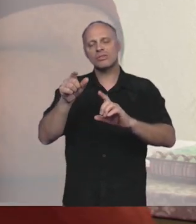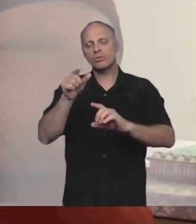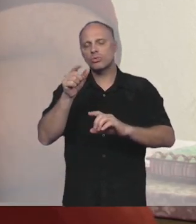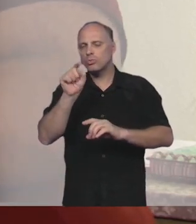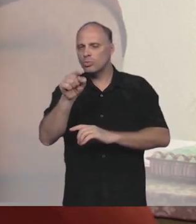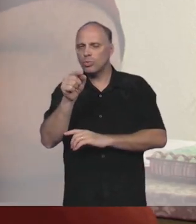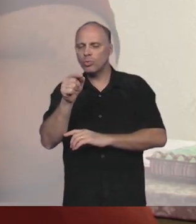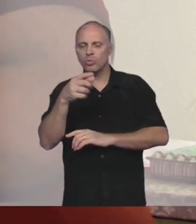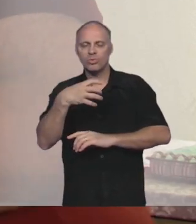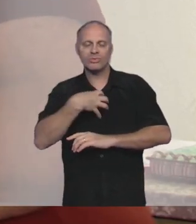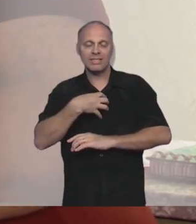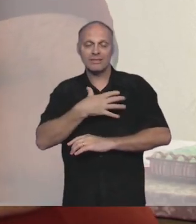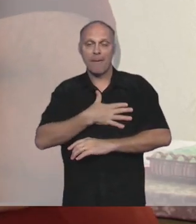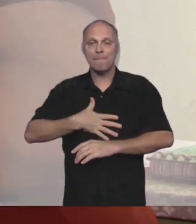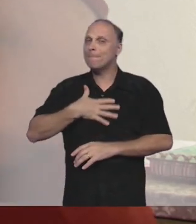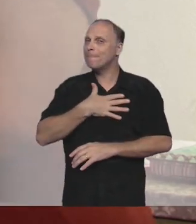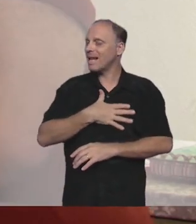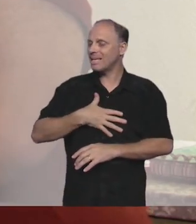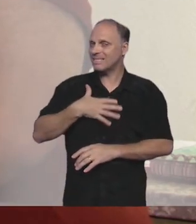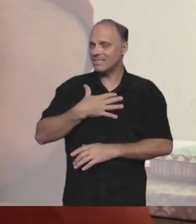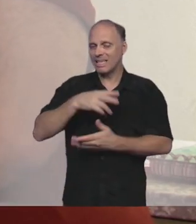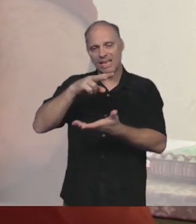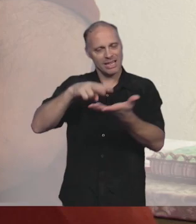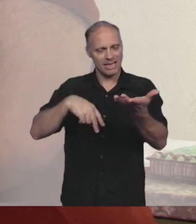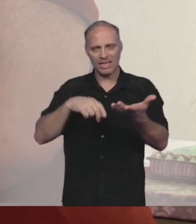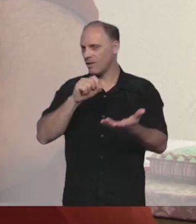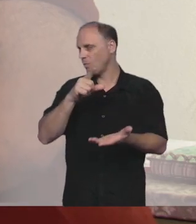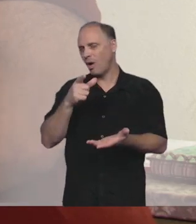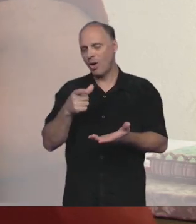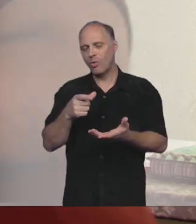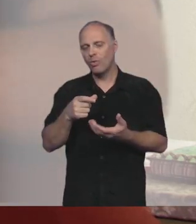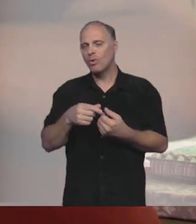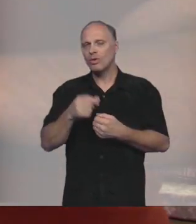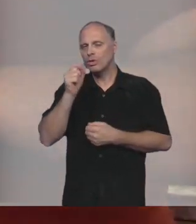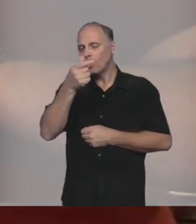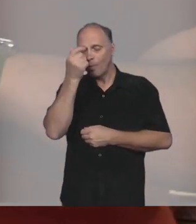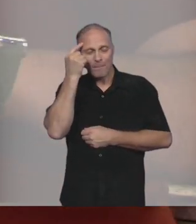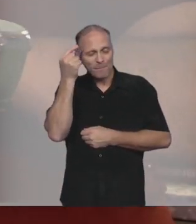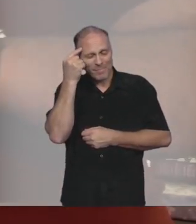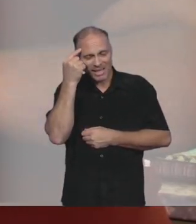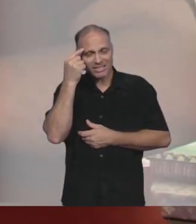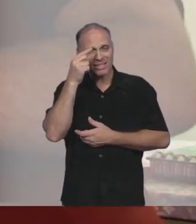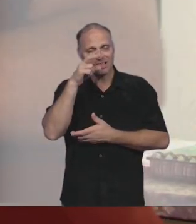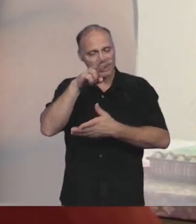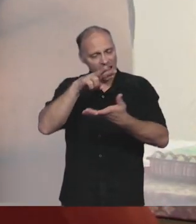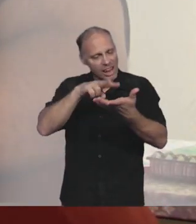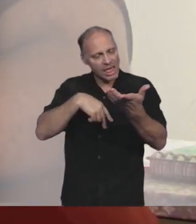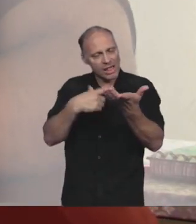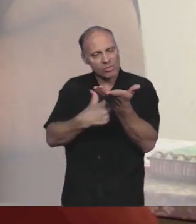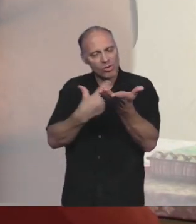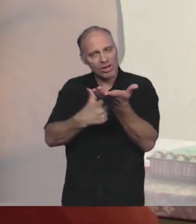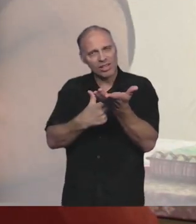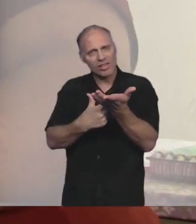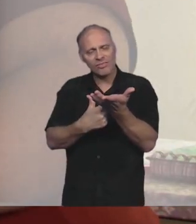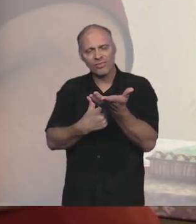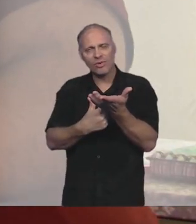E que tu imagina, que tu tá lendo ali, né? Sim. As peças, e aí tu Sim. imagina, assim,